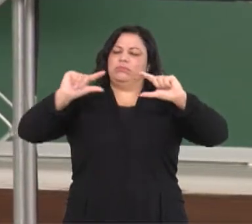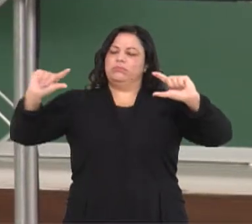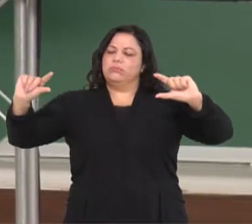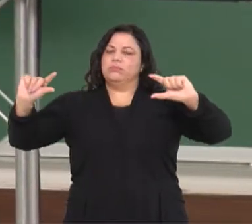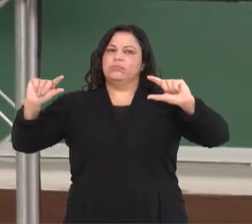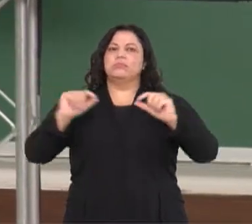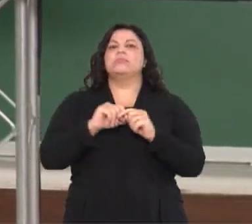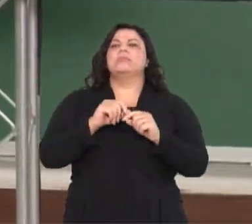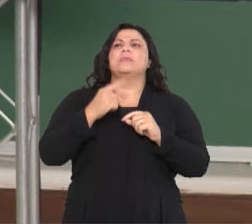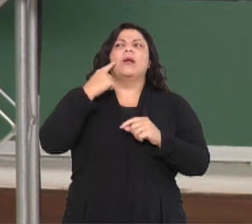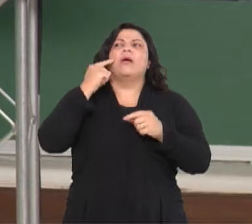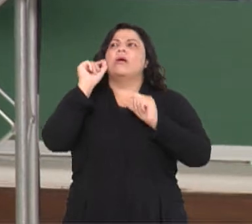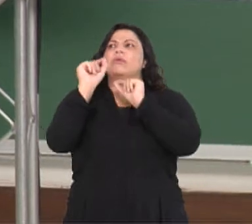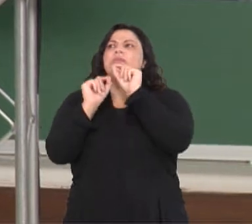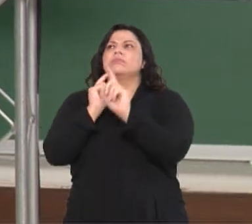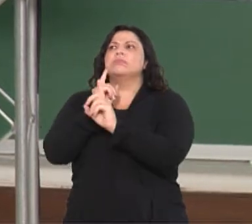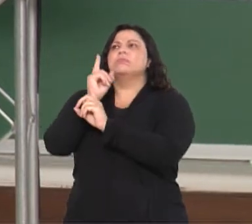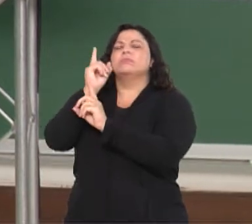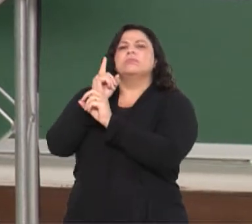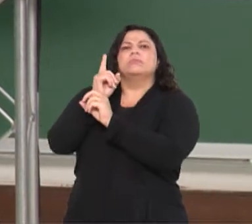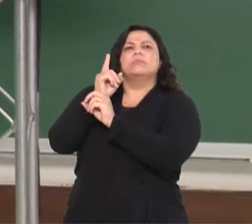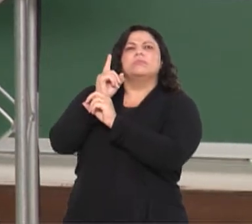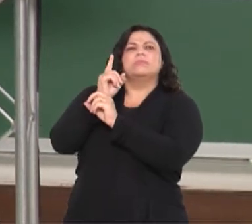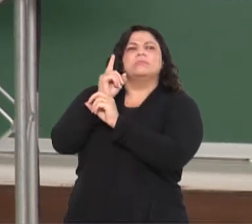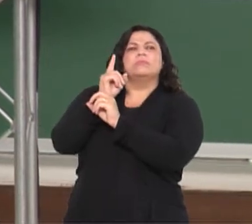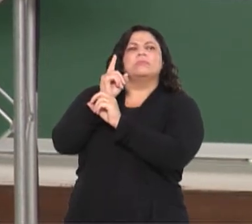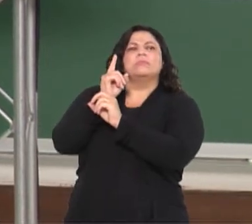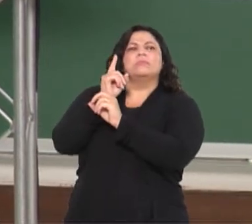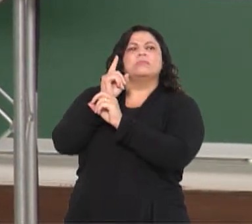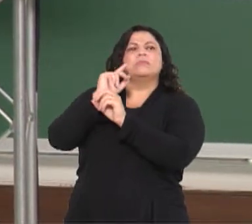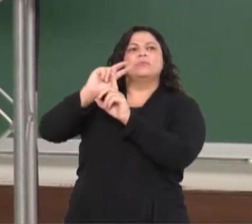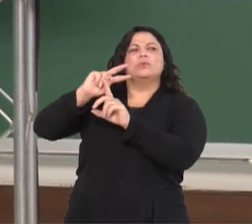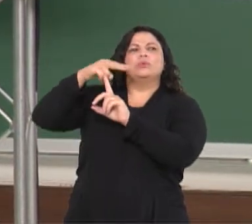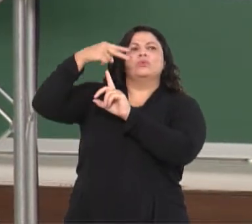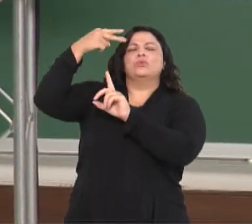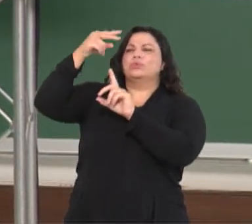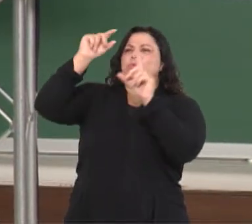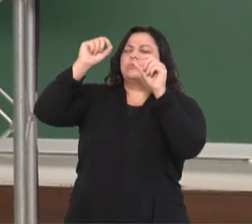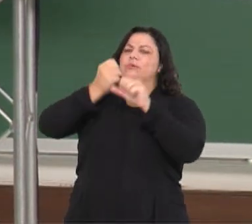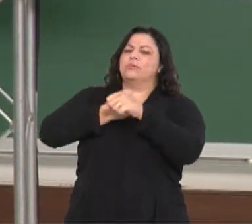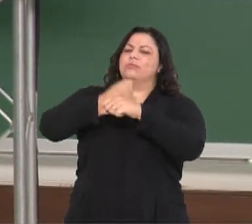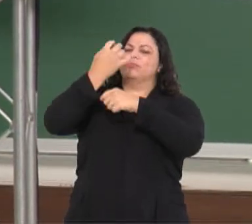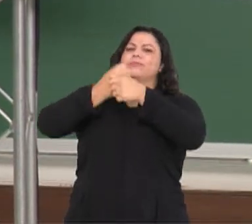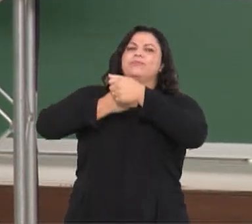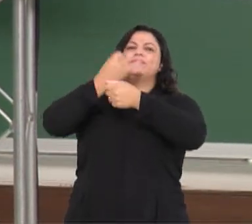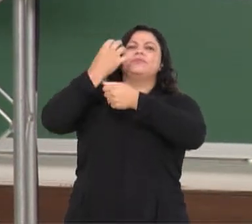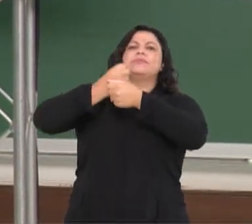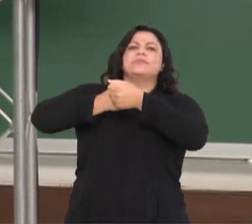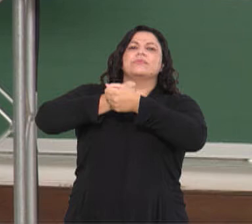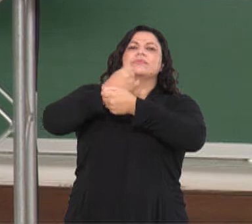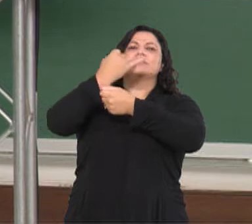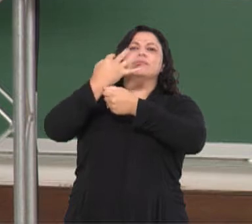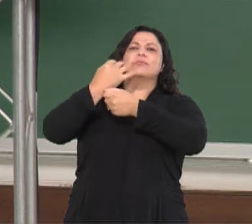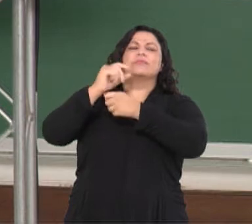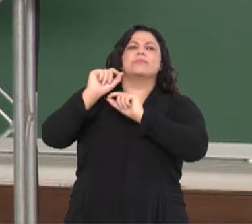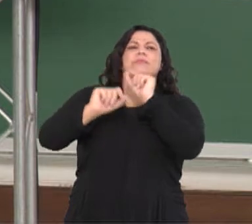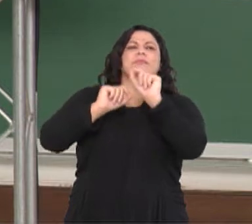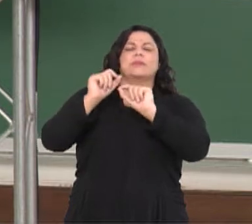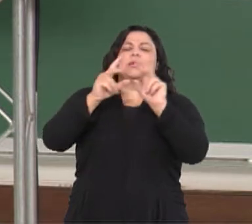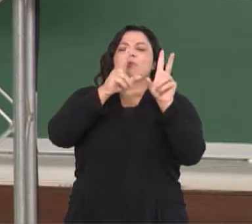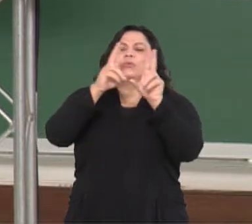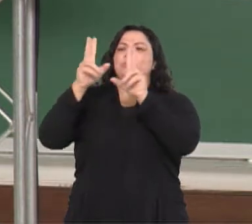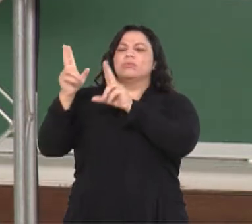nós vamos buscar são os coeficientes que estão à frente das variáveis que têm expoentes